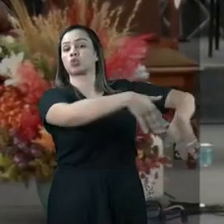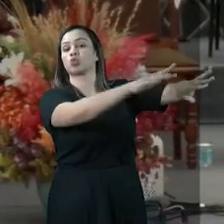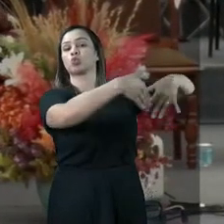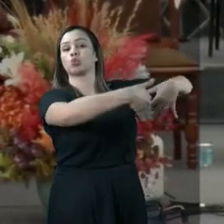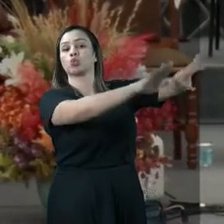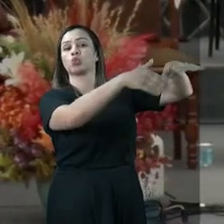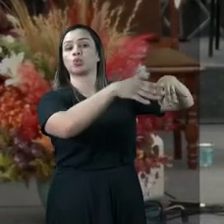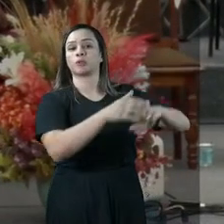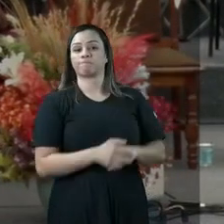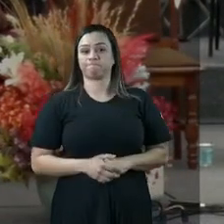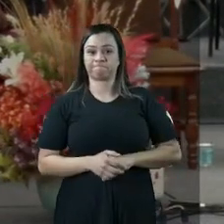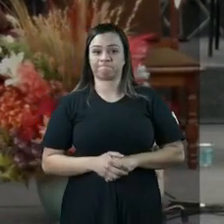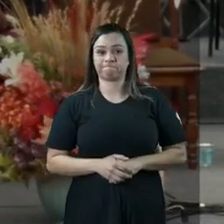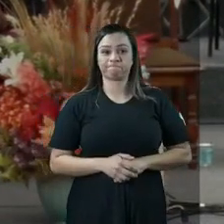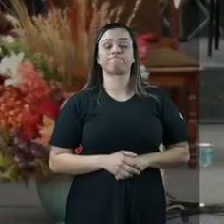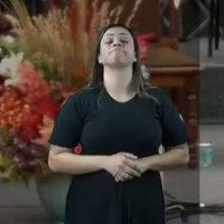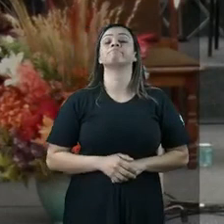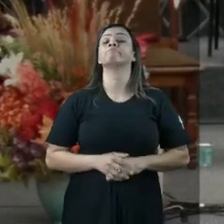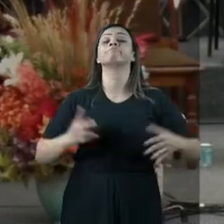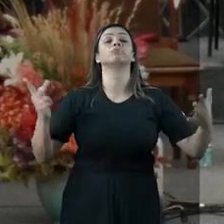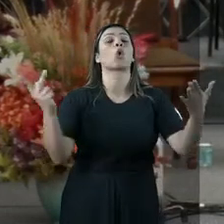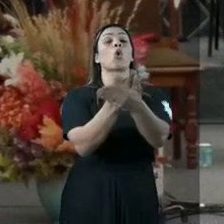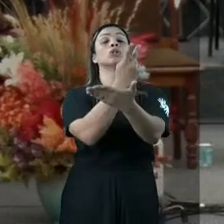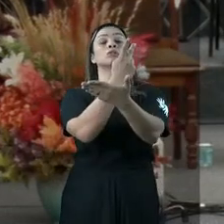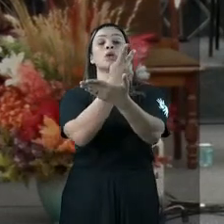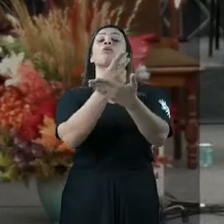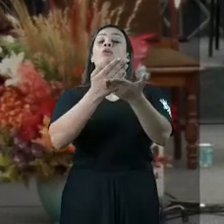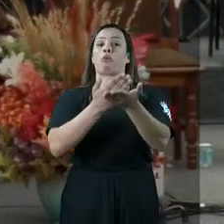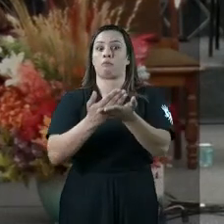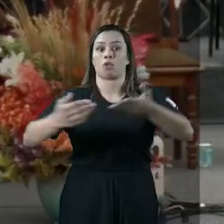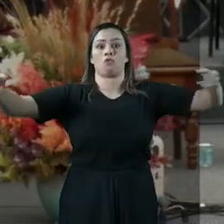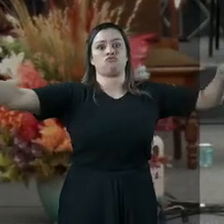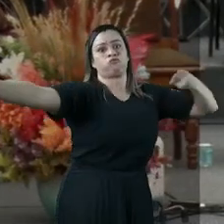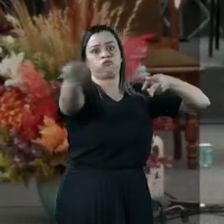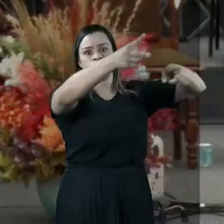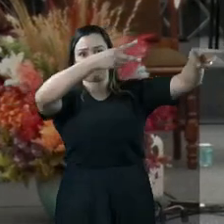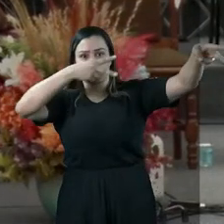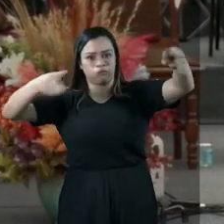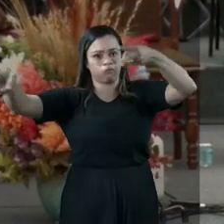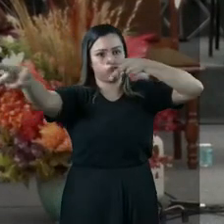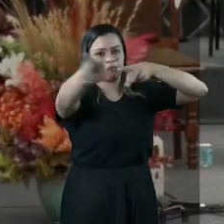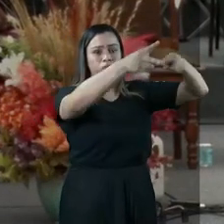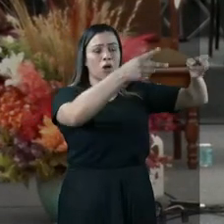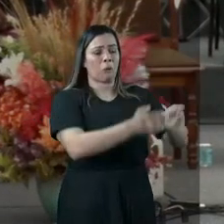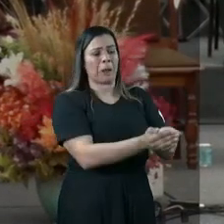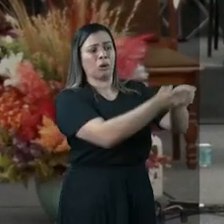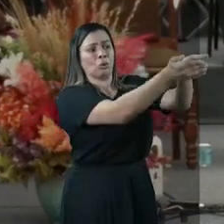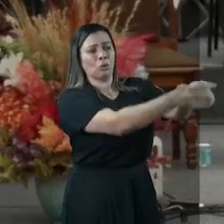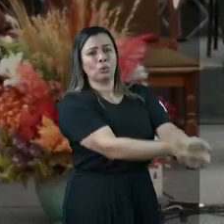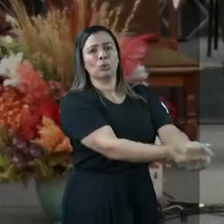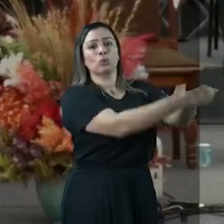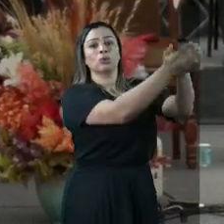Quando o vento se levanta, porque a Bíblia diz que o vento era contrário, o Rei da Glória, no topo do monte da oração,